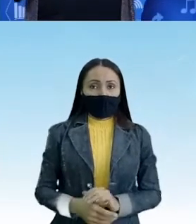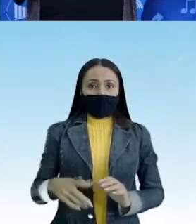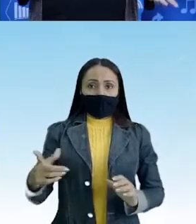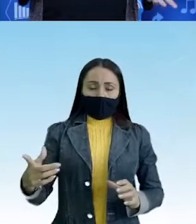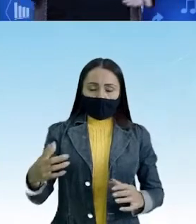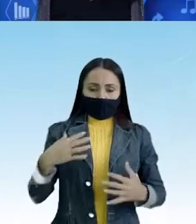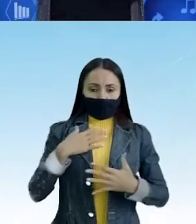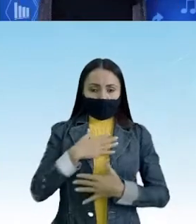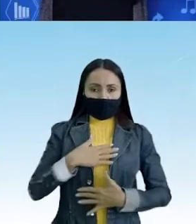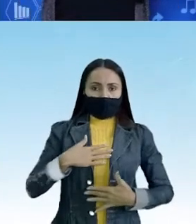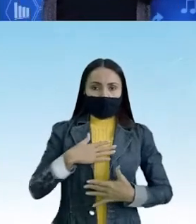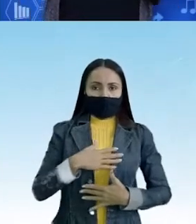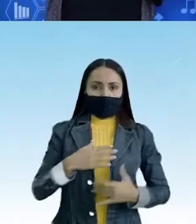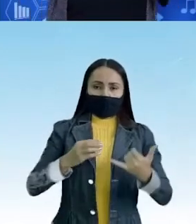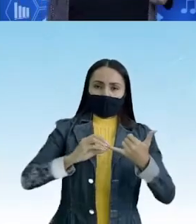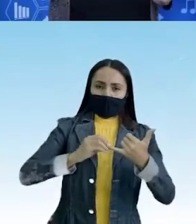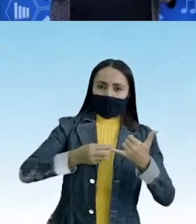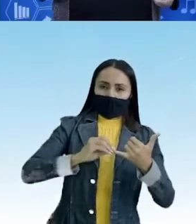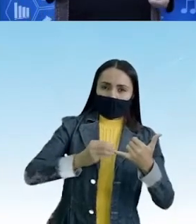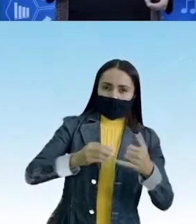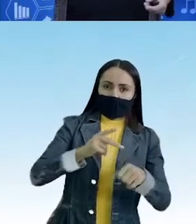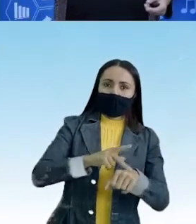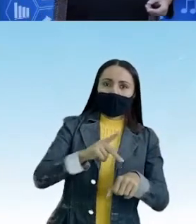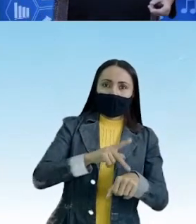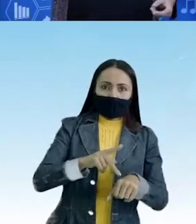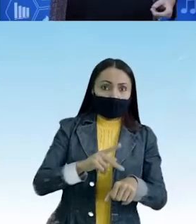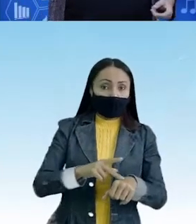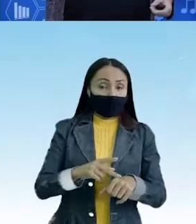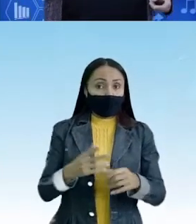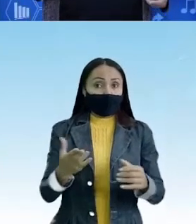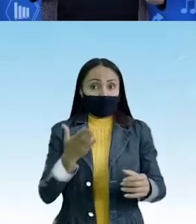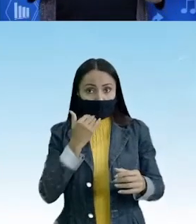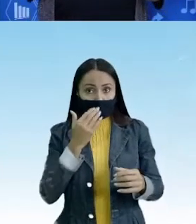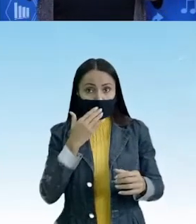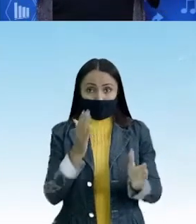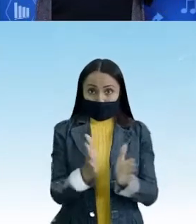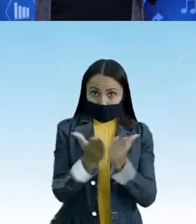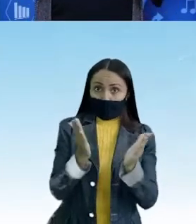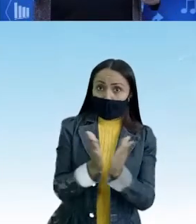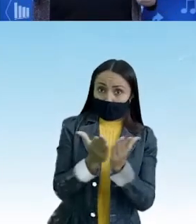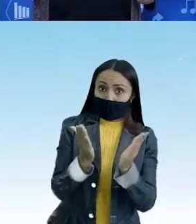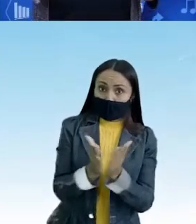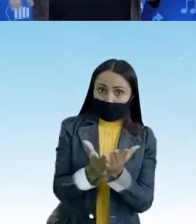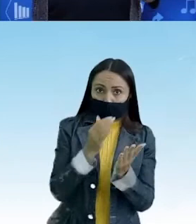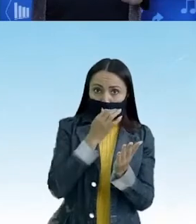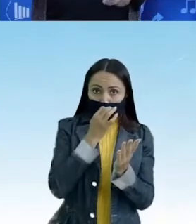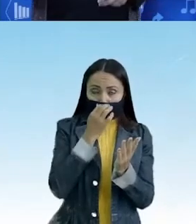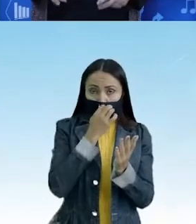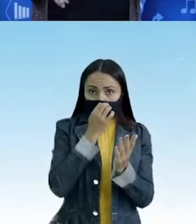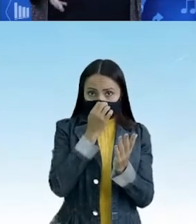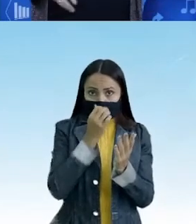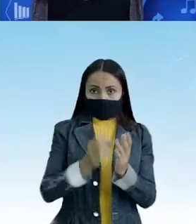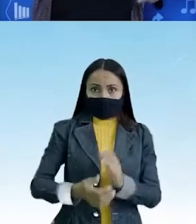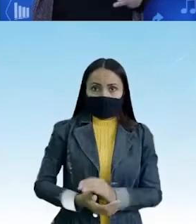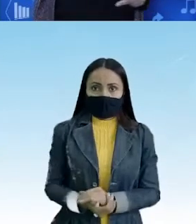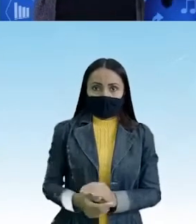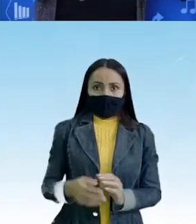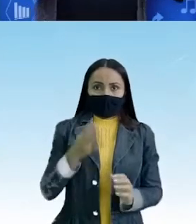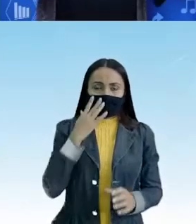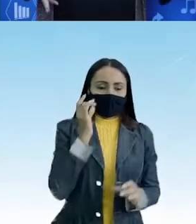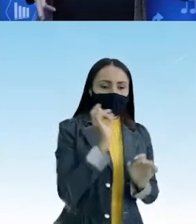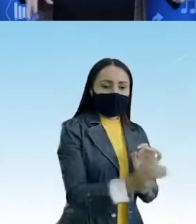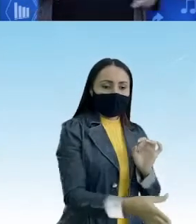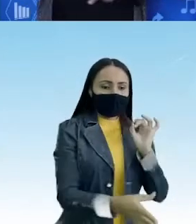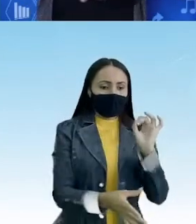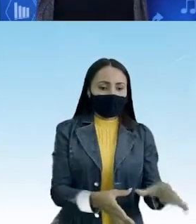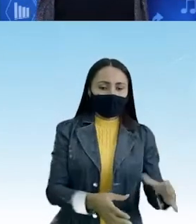A feijoada, porque era uma comida de pobre, né? Não é todo mundo, não, porque é um resto daqui, um resto lá, cotoquinho desse pedaço